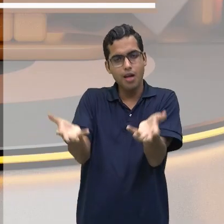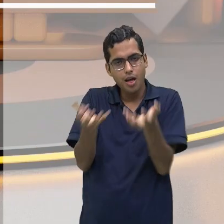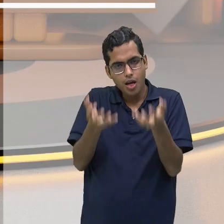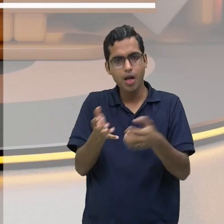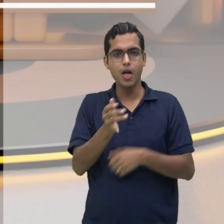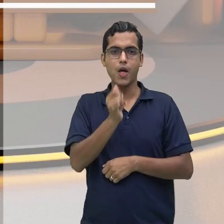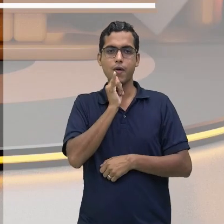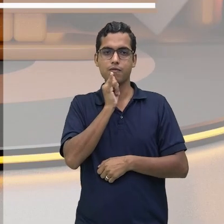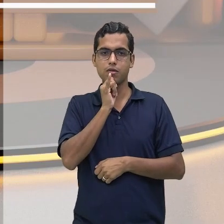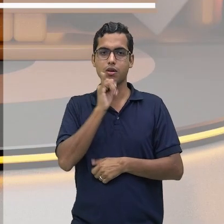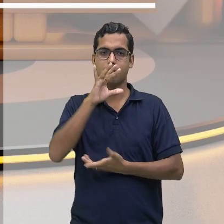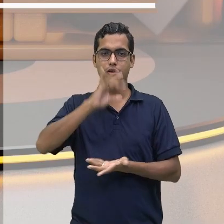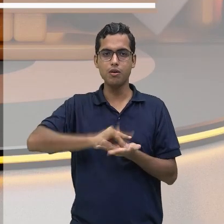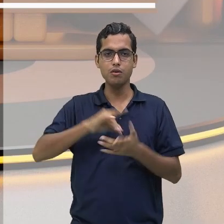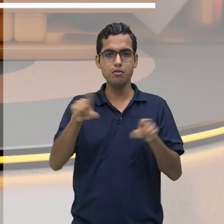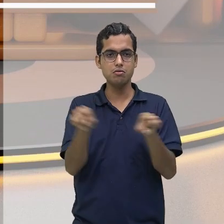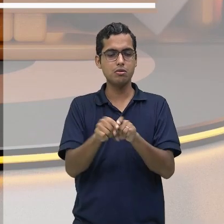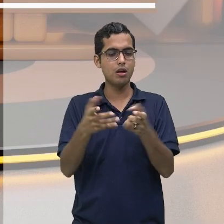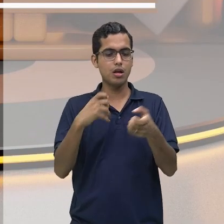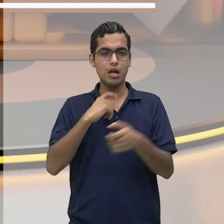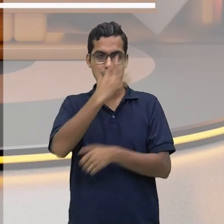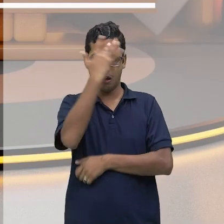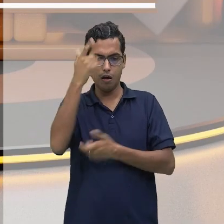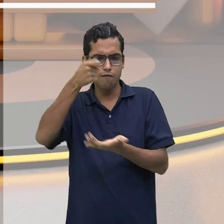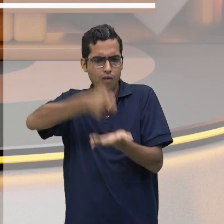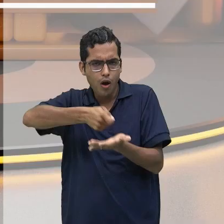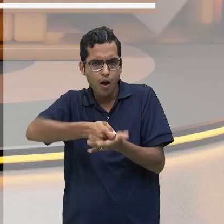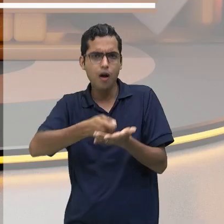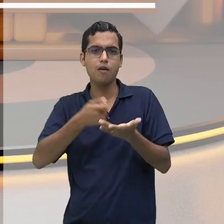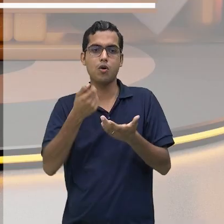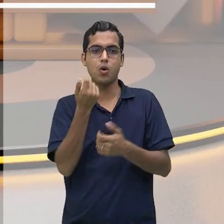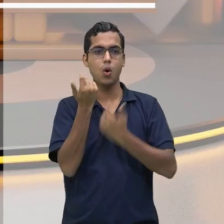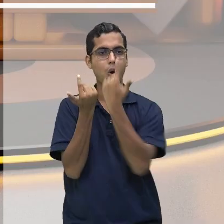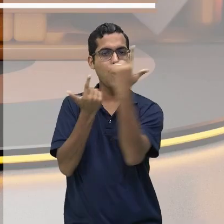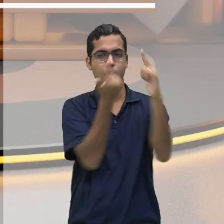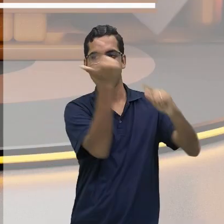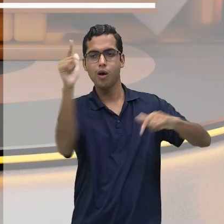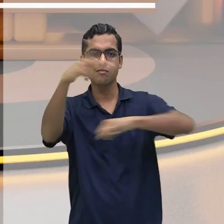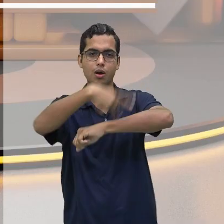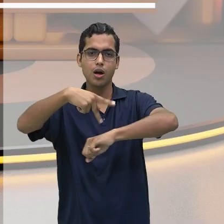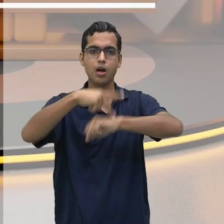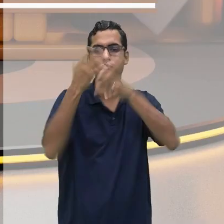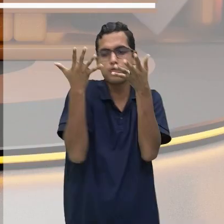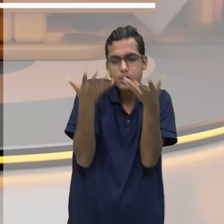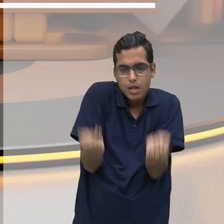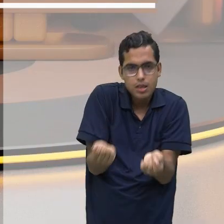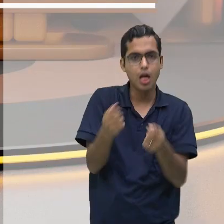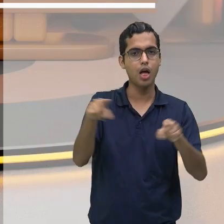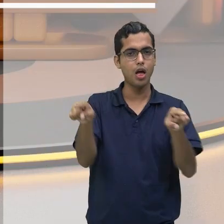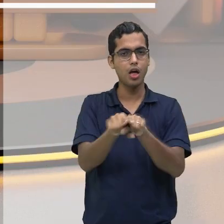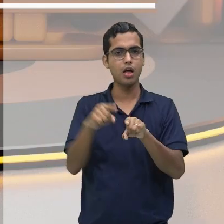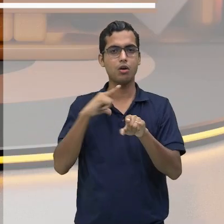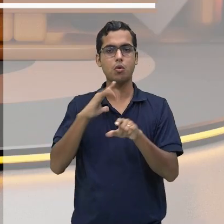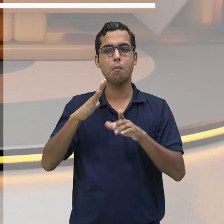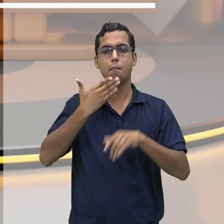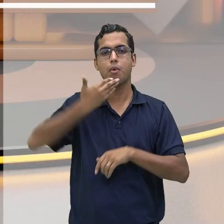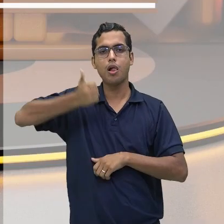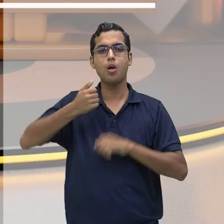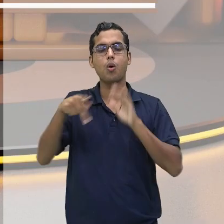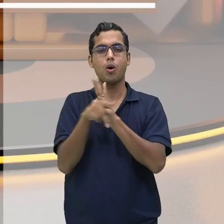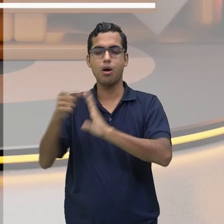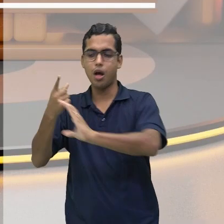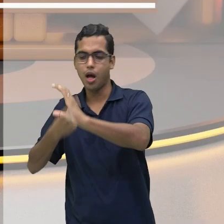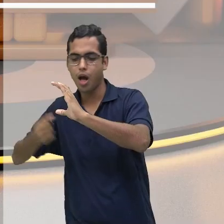supor assim, o peixe. Eu quero vender meu peixe aqui, né? Verificar qual é a melhor, se é o capitalismo, se é o socialismo, se é os Estados Unidos, se é a